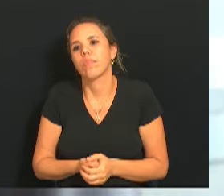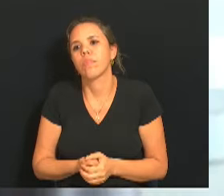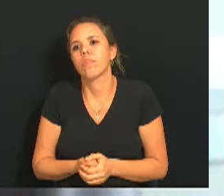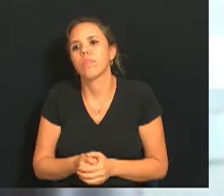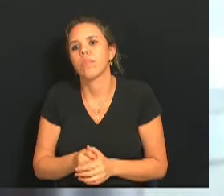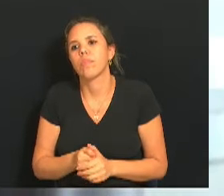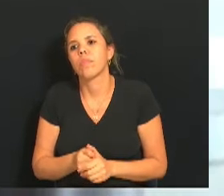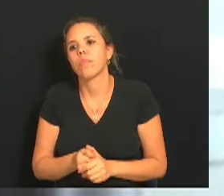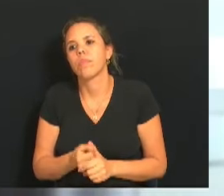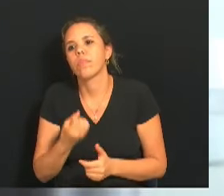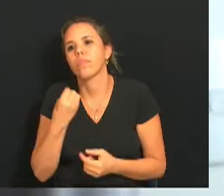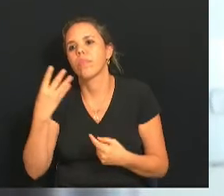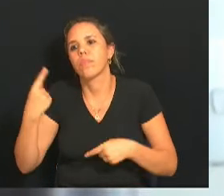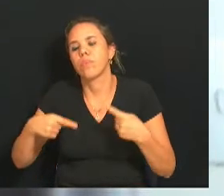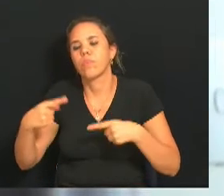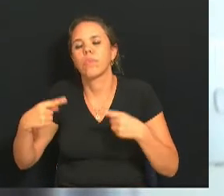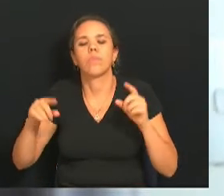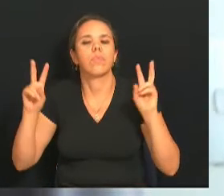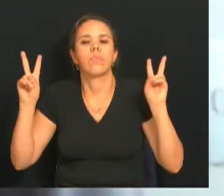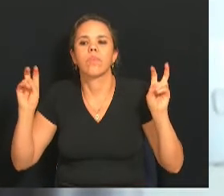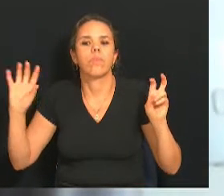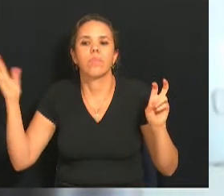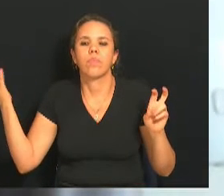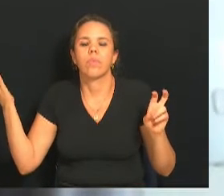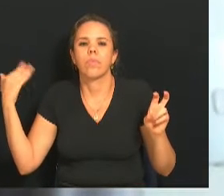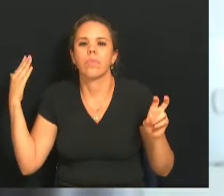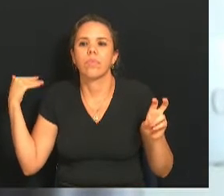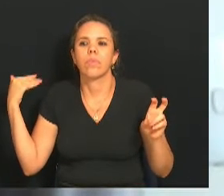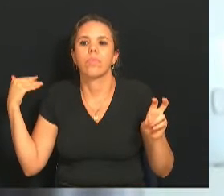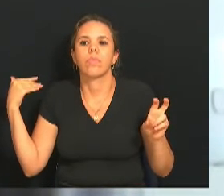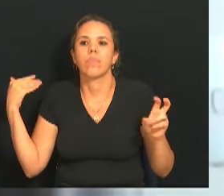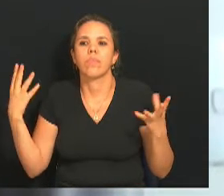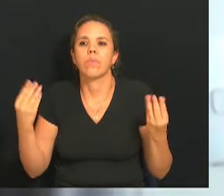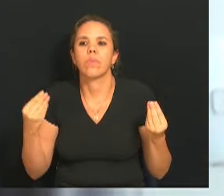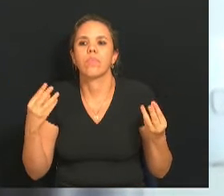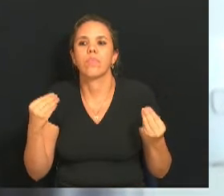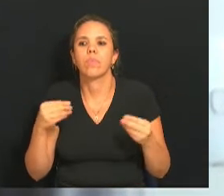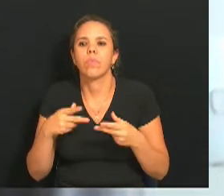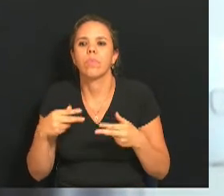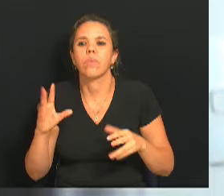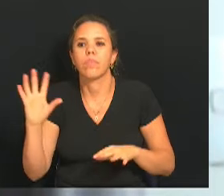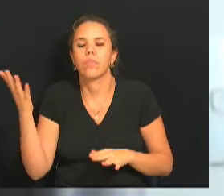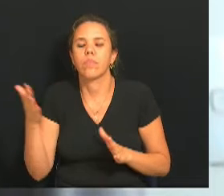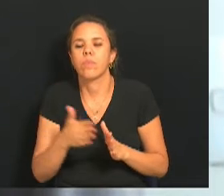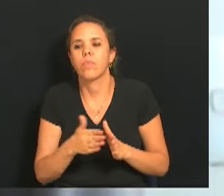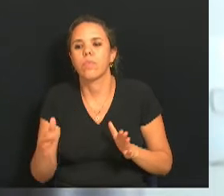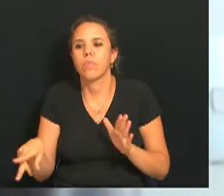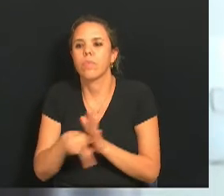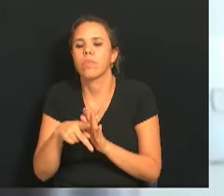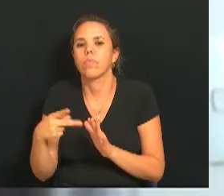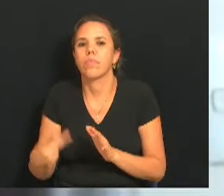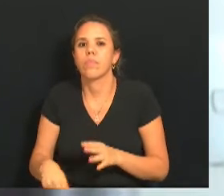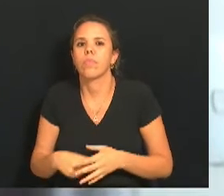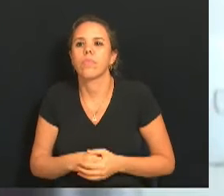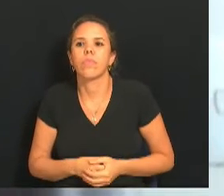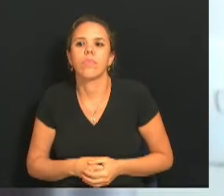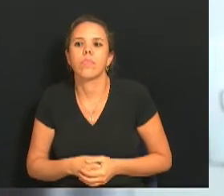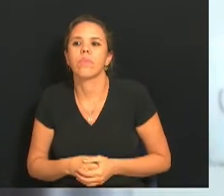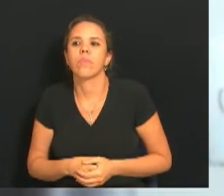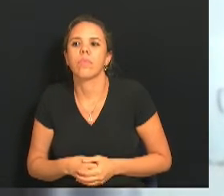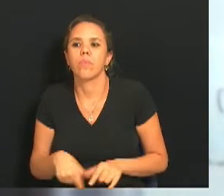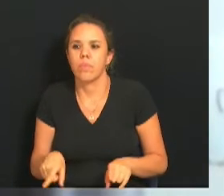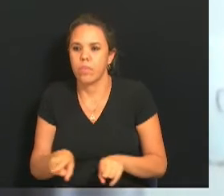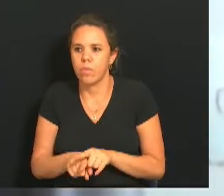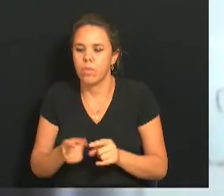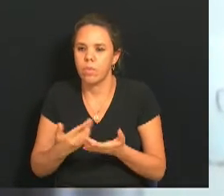Bom, no debate, o que acabou acontecendo? Muitas contribuições ocorreram dos próprios colegiados, também de